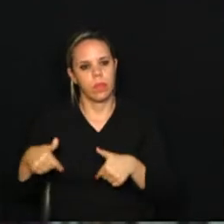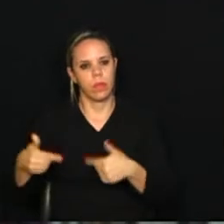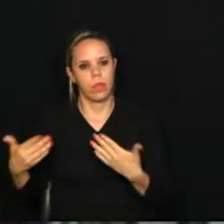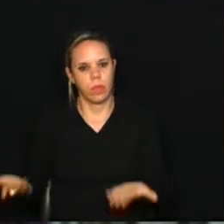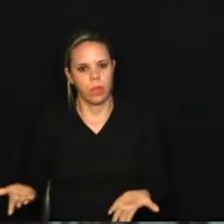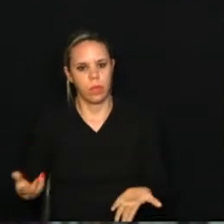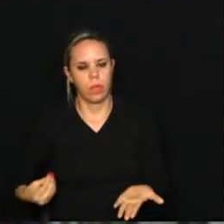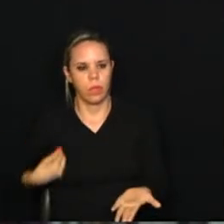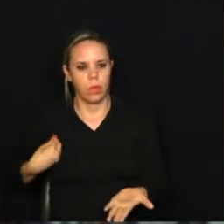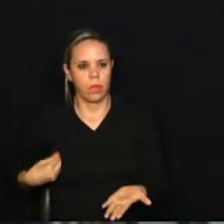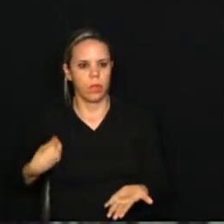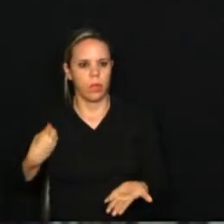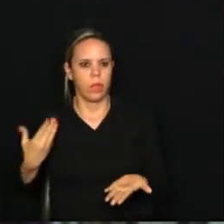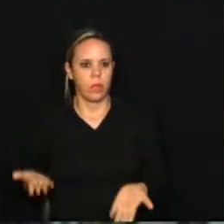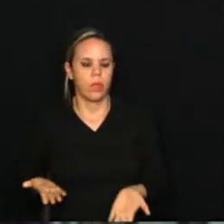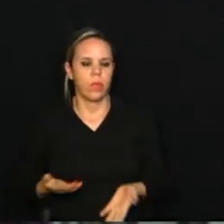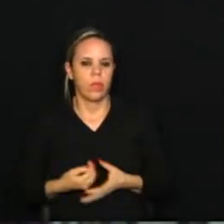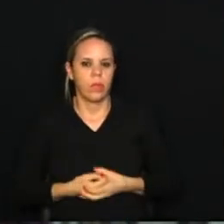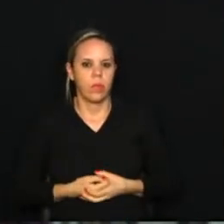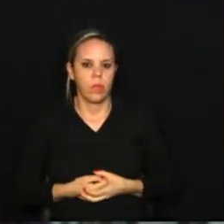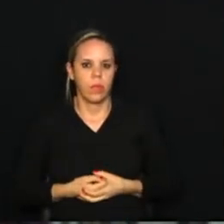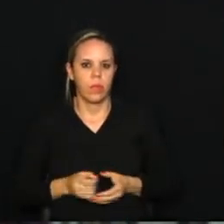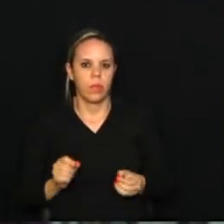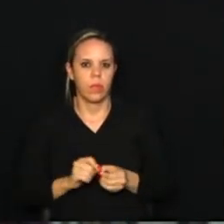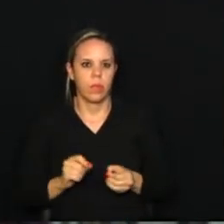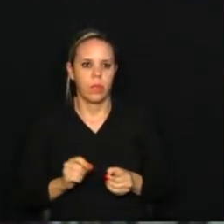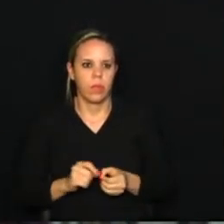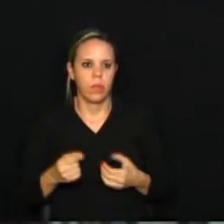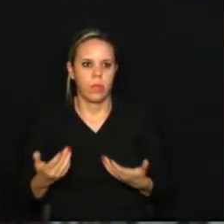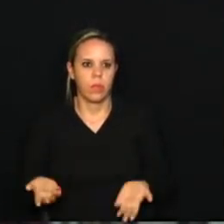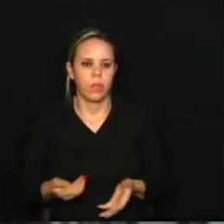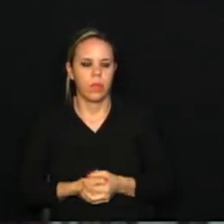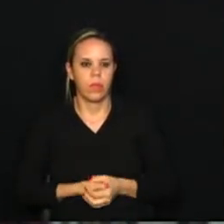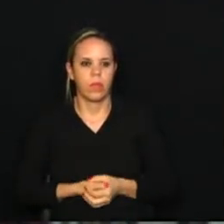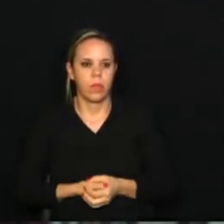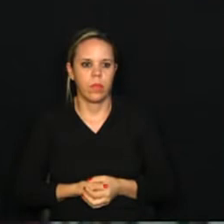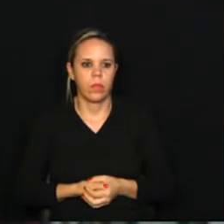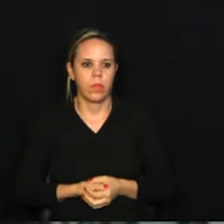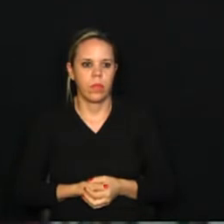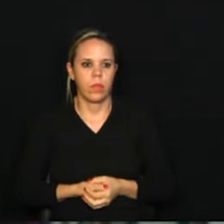nós estamos fazendo. E,